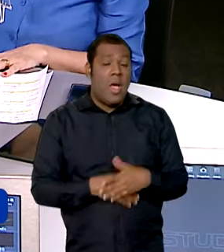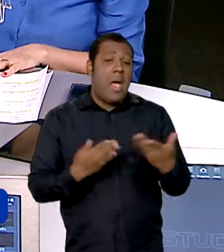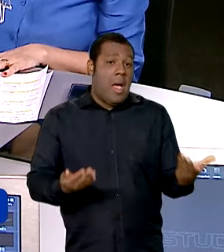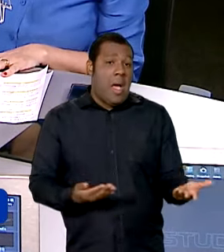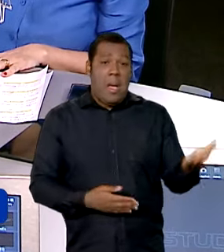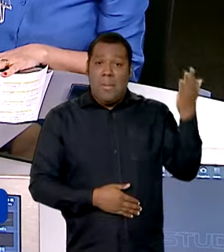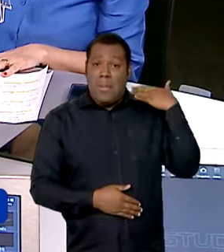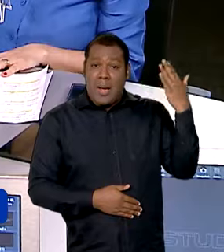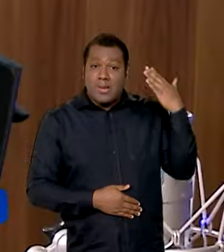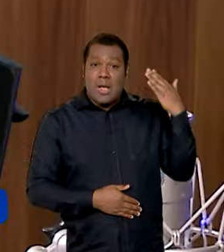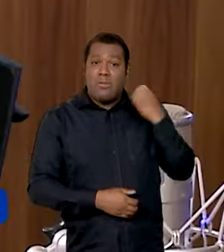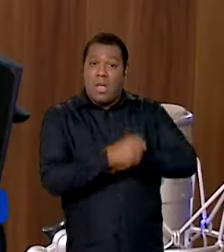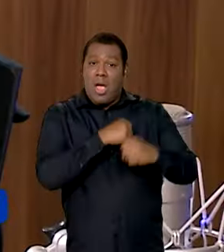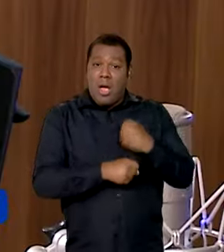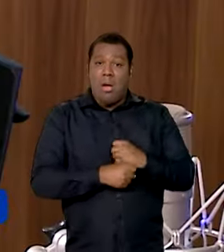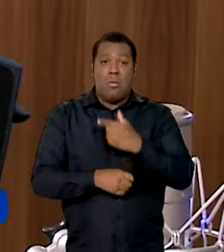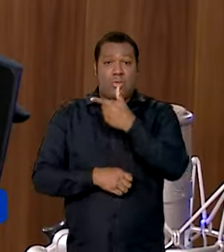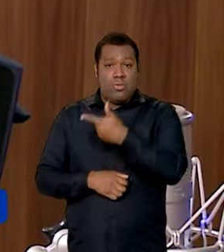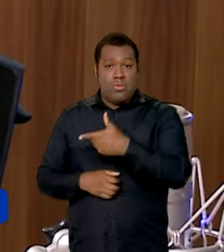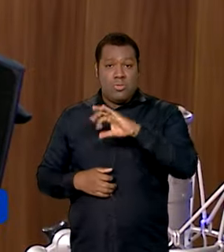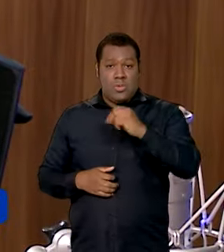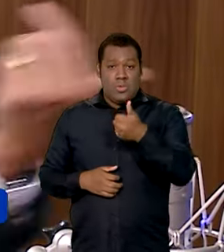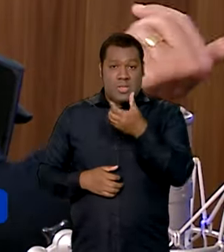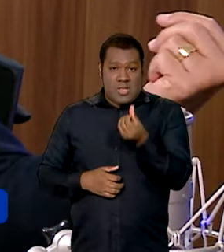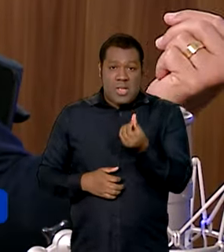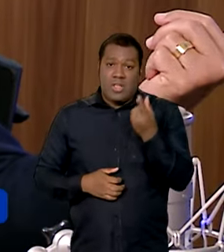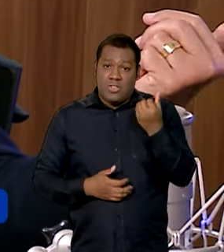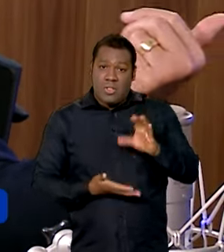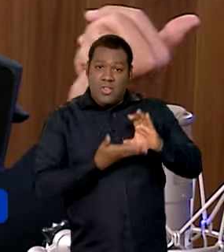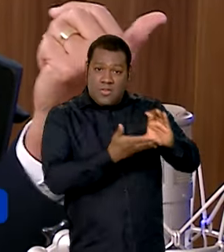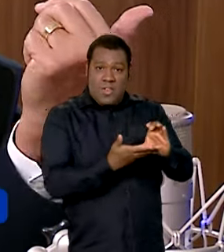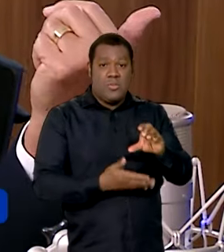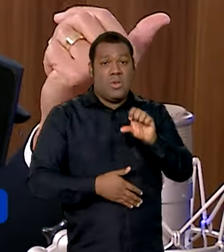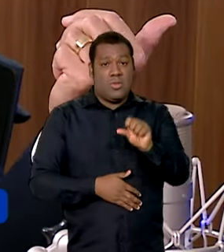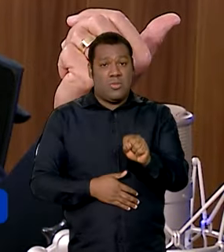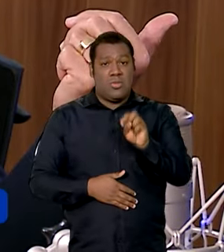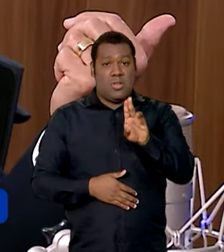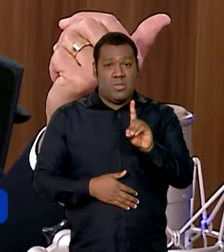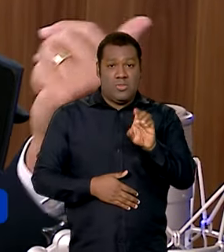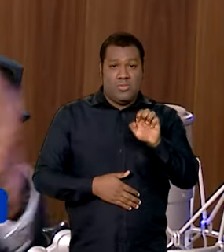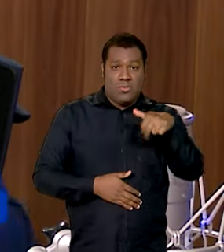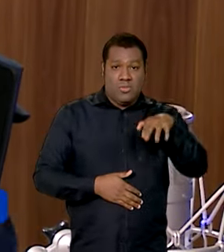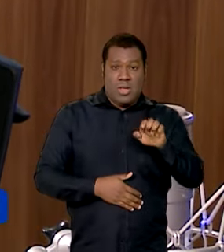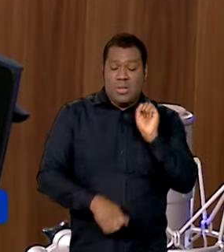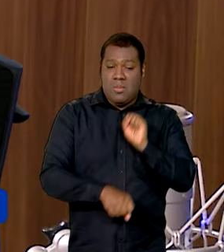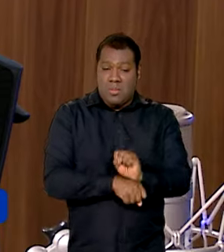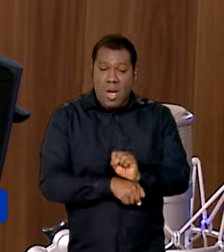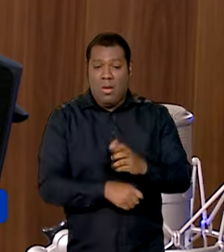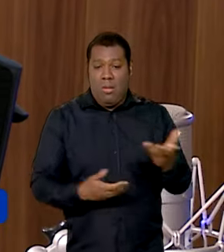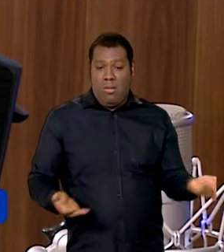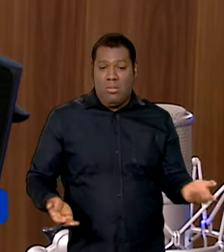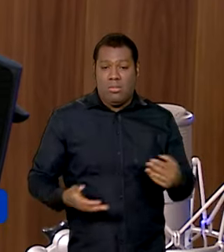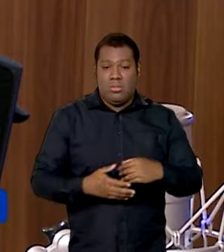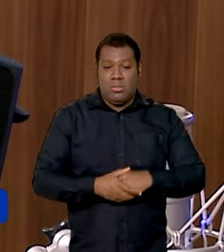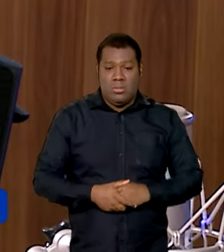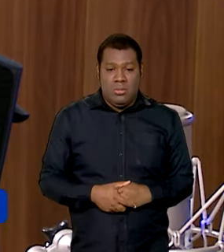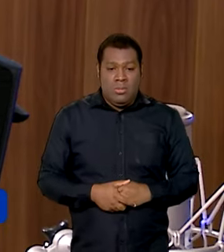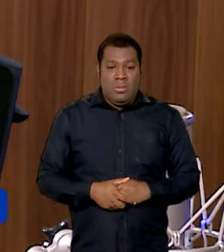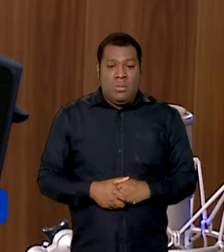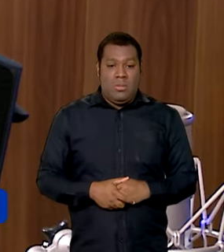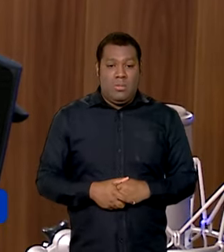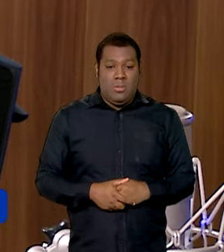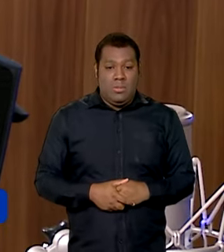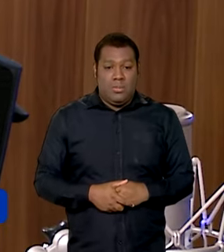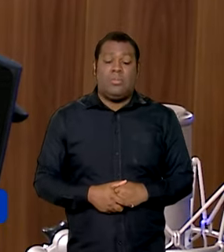então não tinha né às vezes um financiamento como foi agora Transnordestina basicamente nós usamos todo